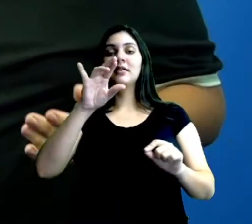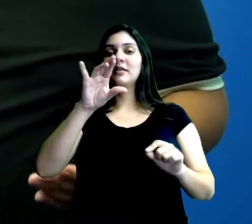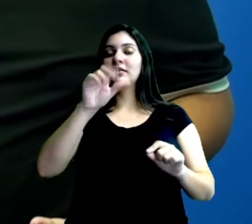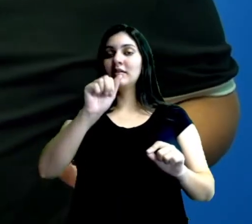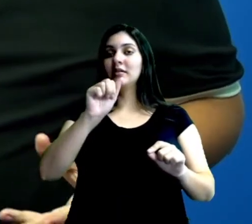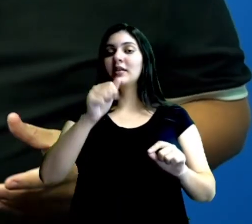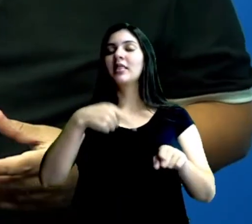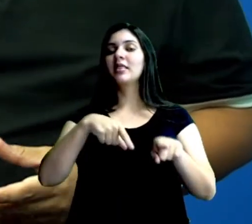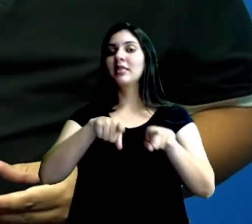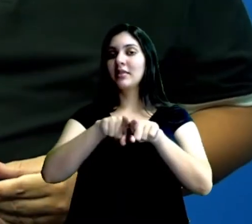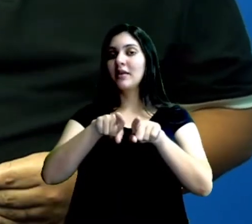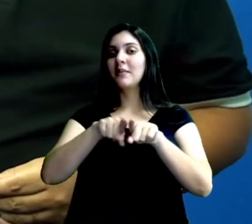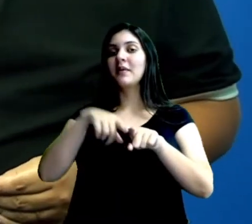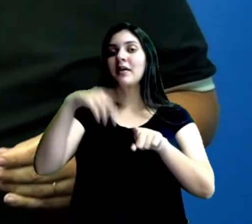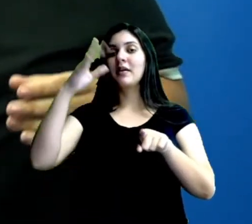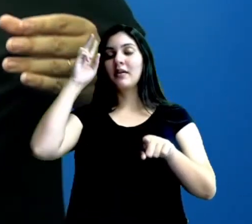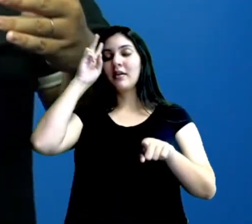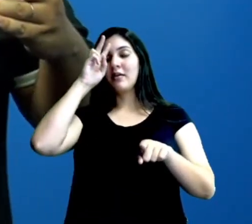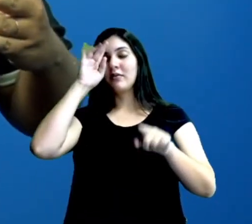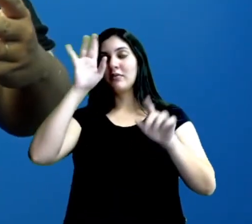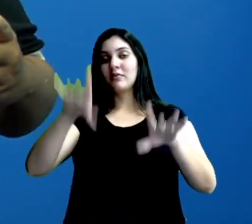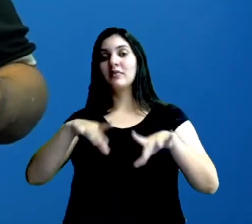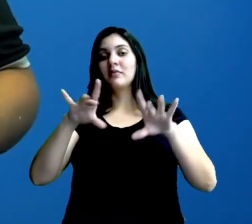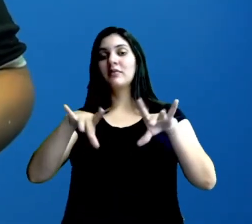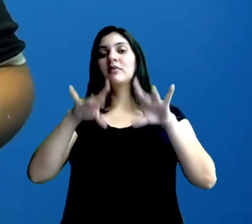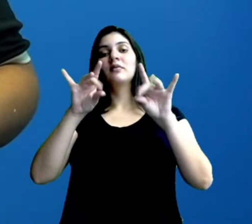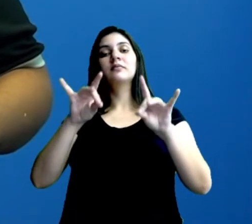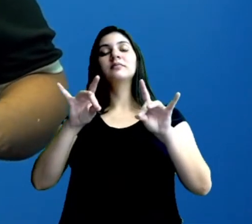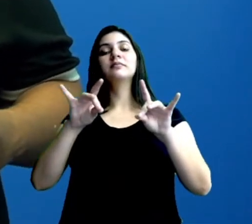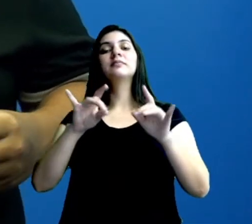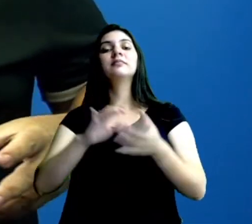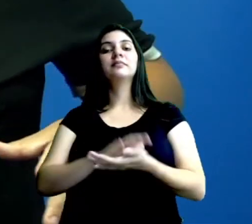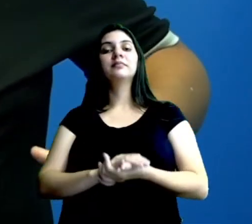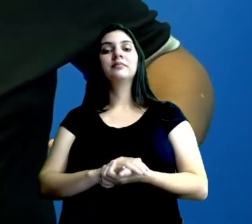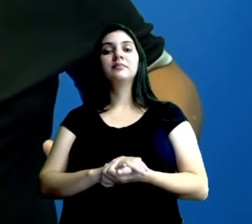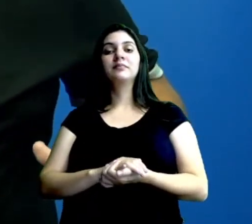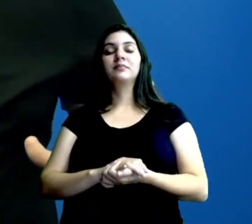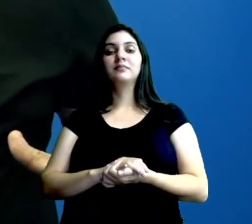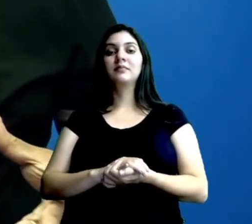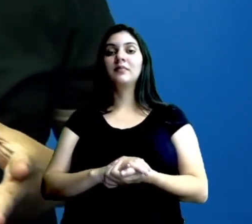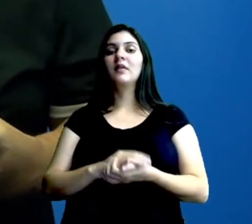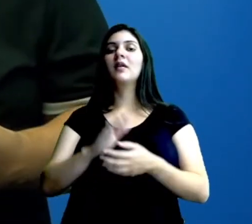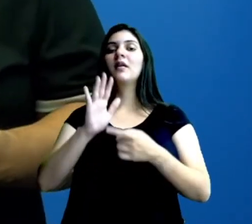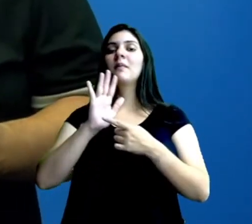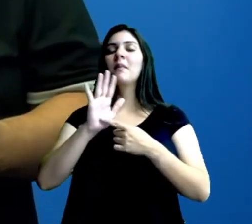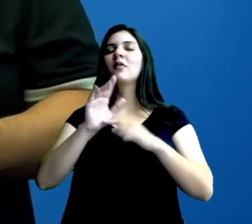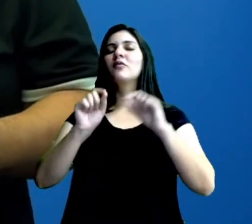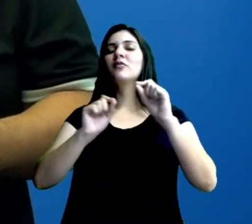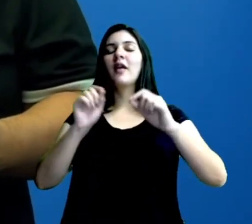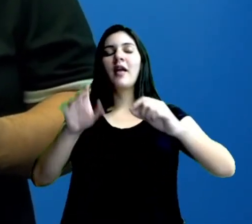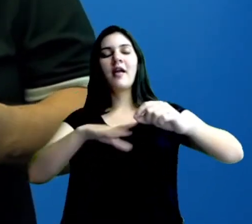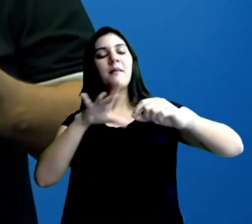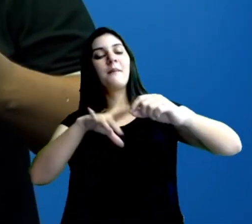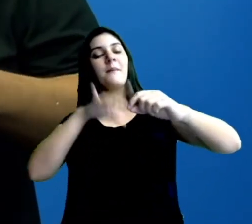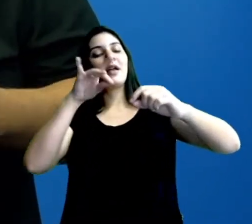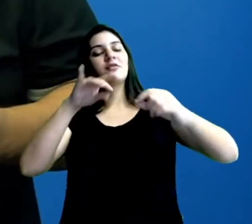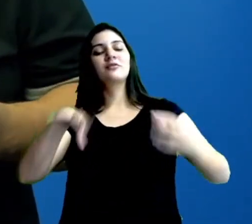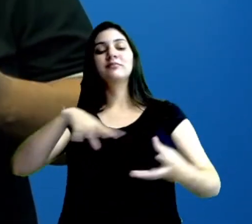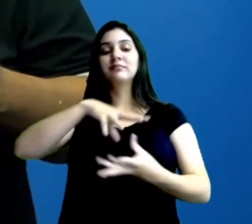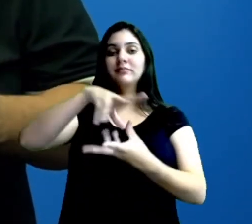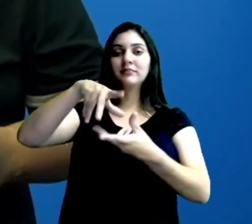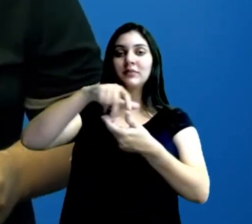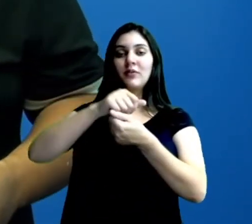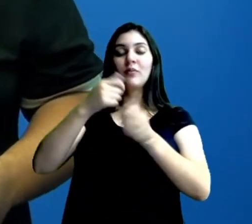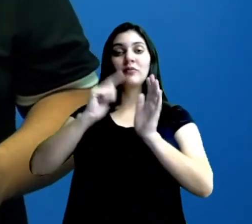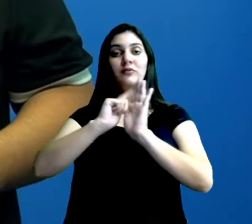que também é um conto de fada, que também, no caso, traz essa magia desse universo